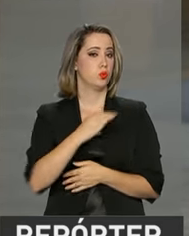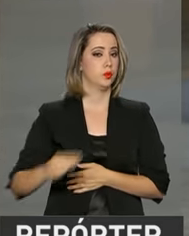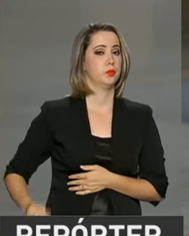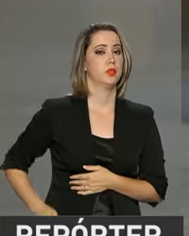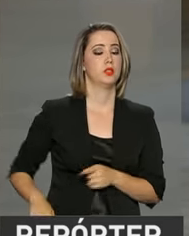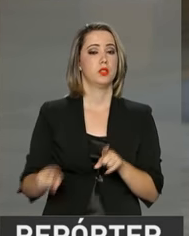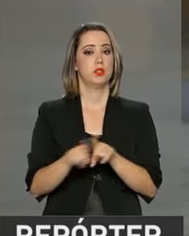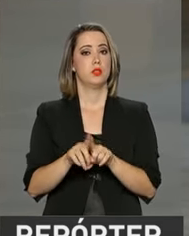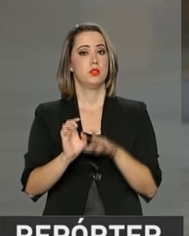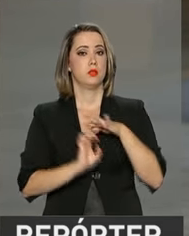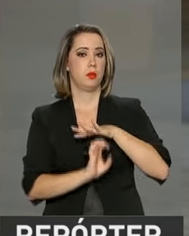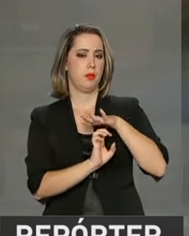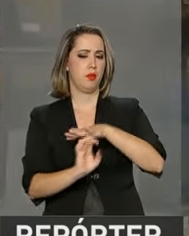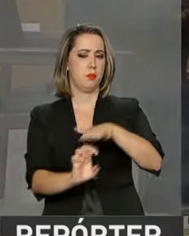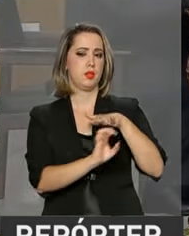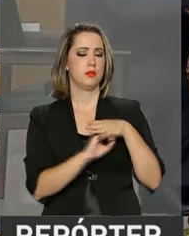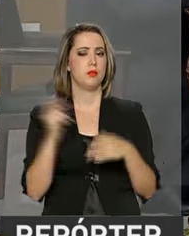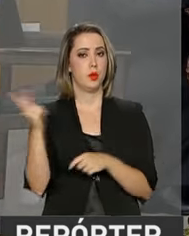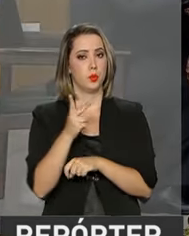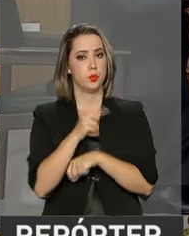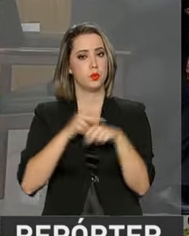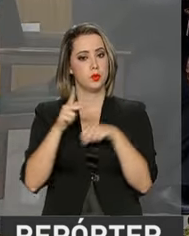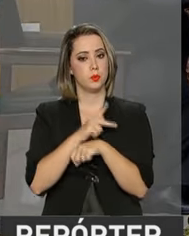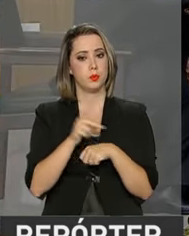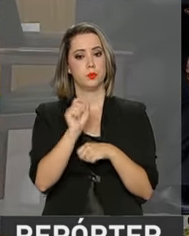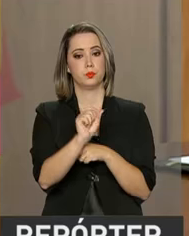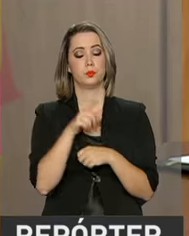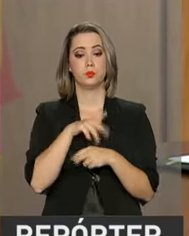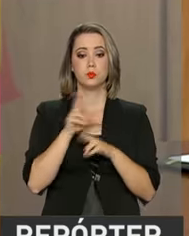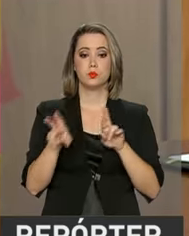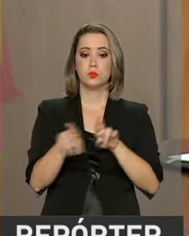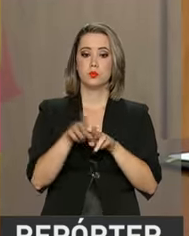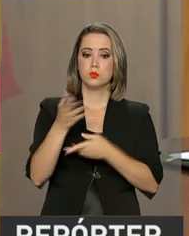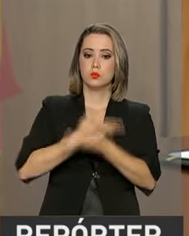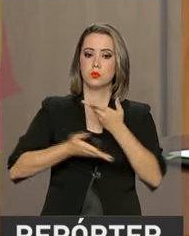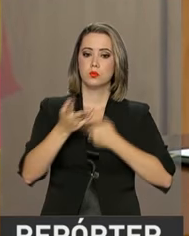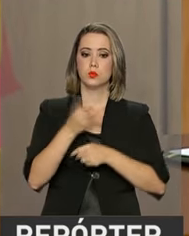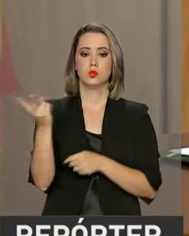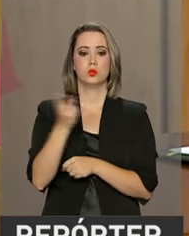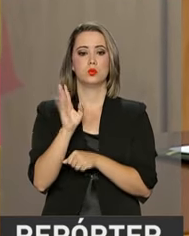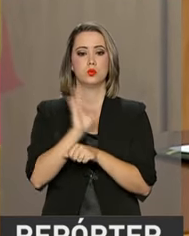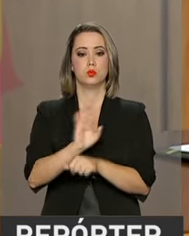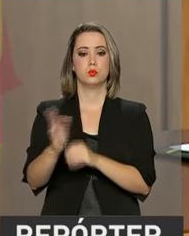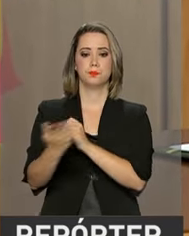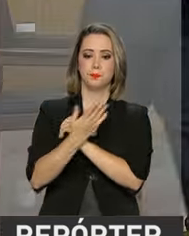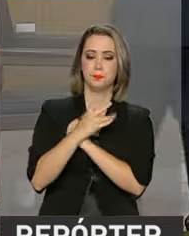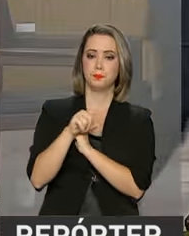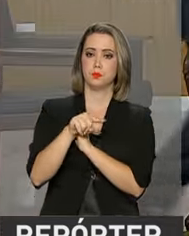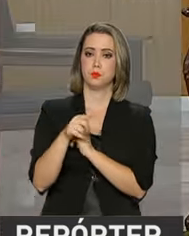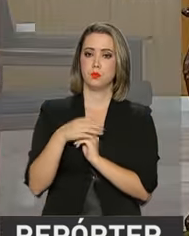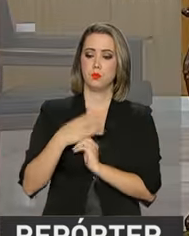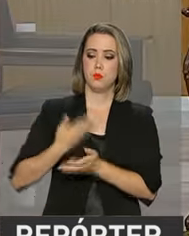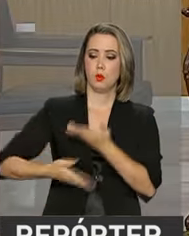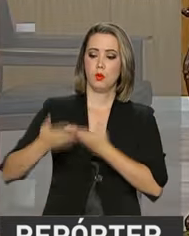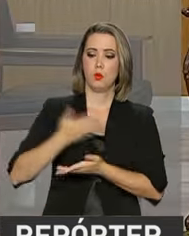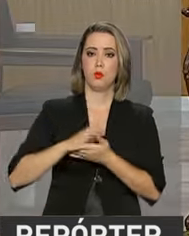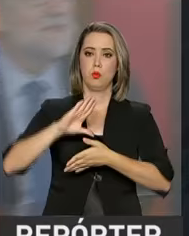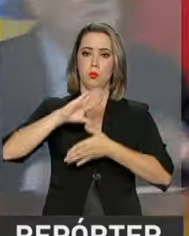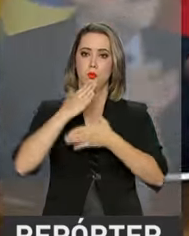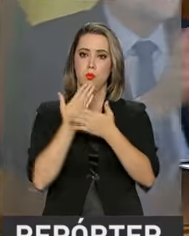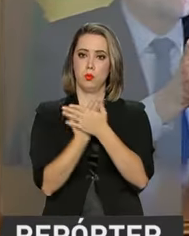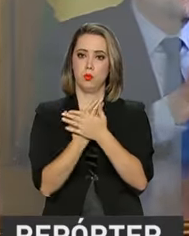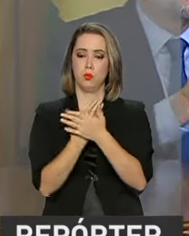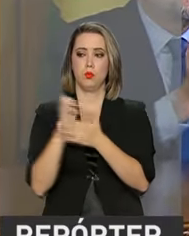entre os assuntos que foram tratados nessas reuniões estava a cooperação bilateral e as negociações entre o mercosul